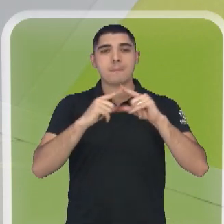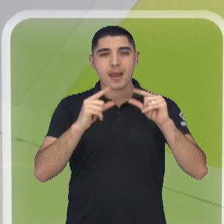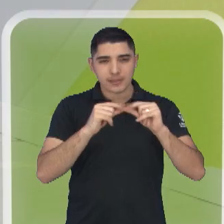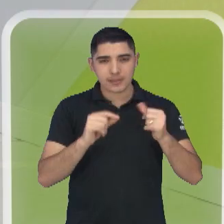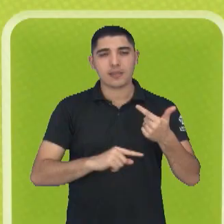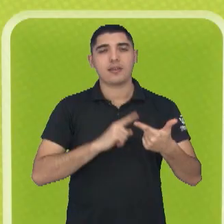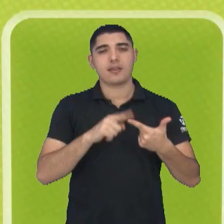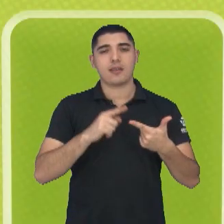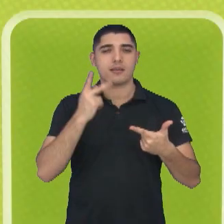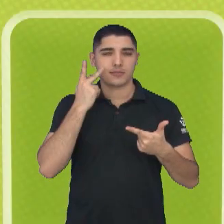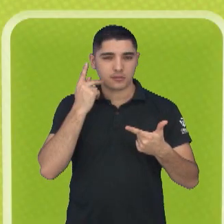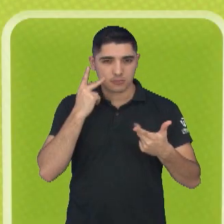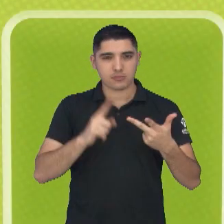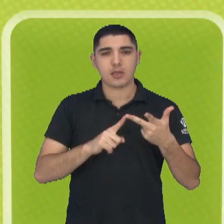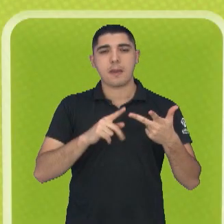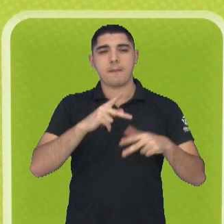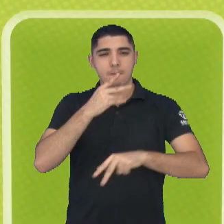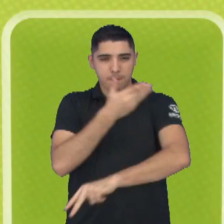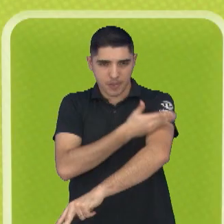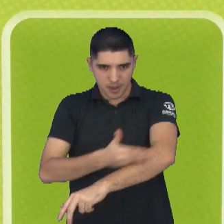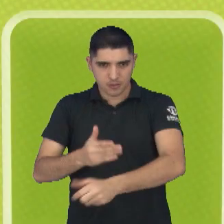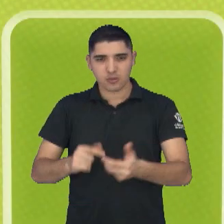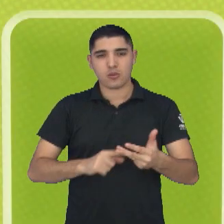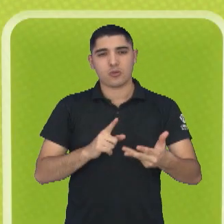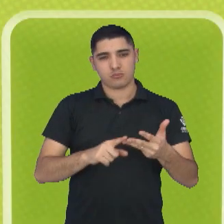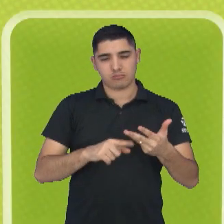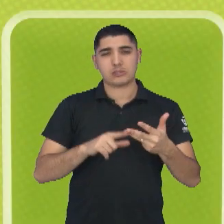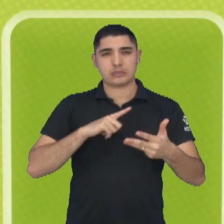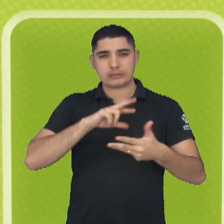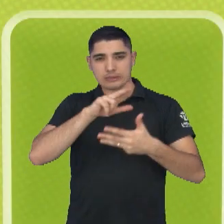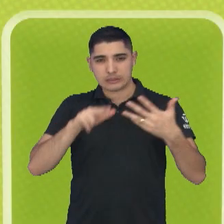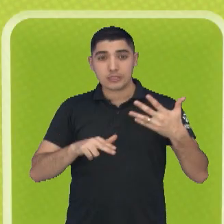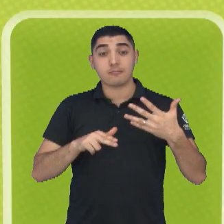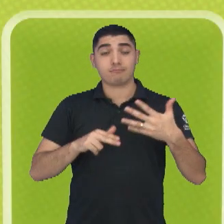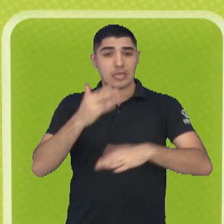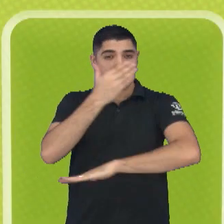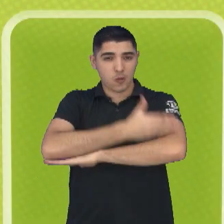Cearense, Pato, Rio Claro e o Cerrado Basquete, Lanternão,